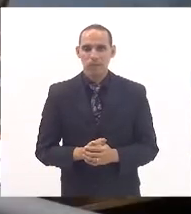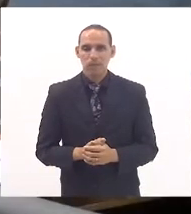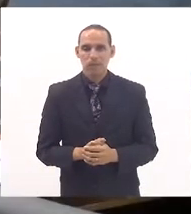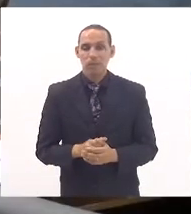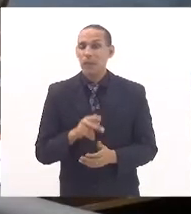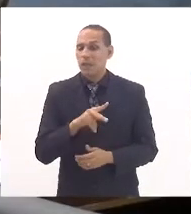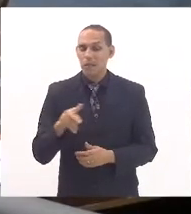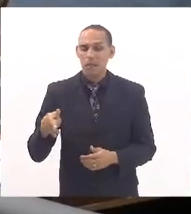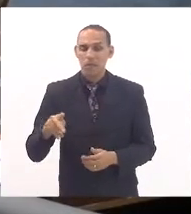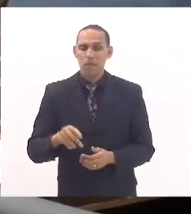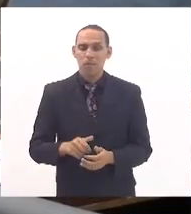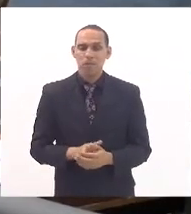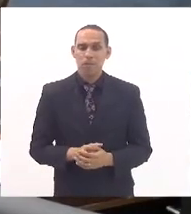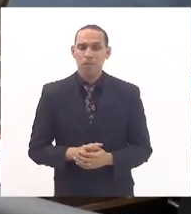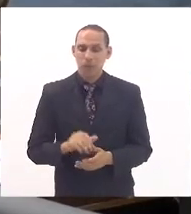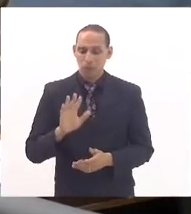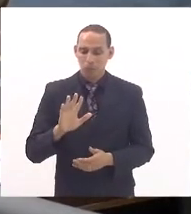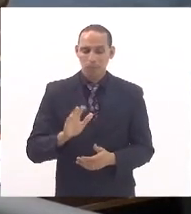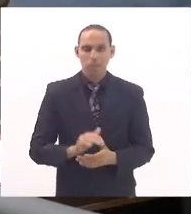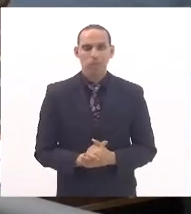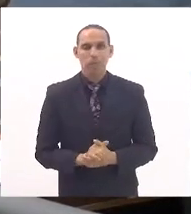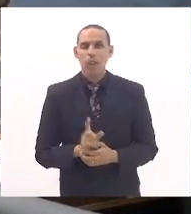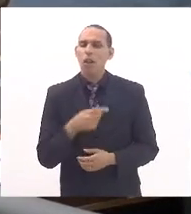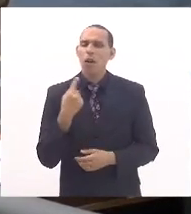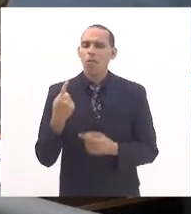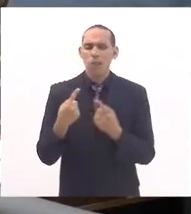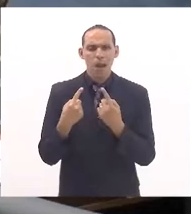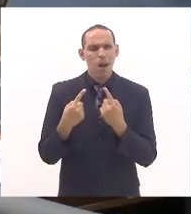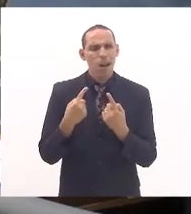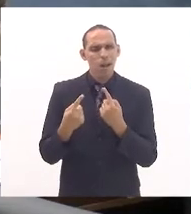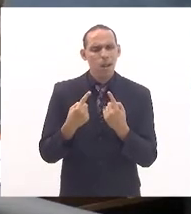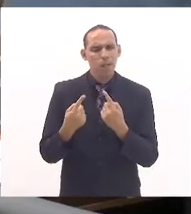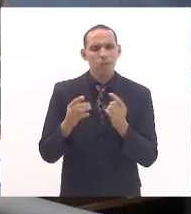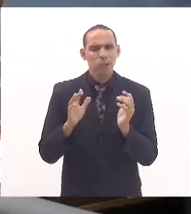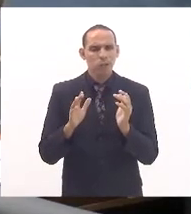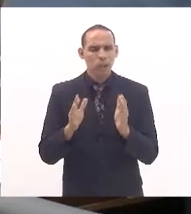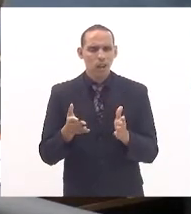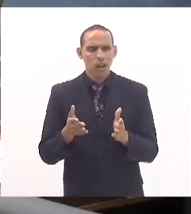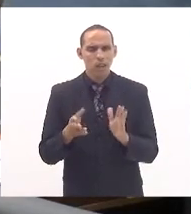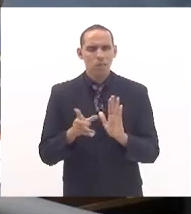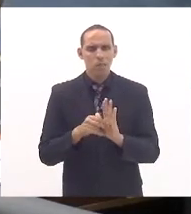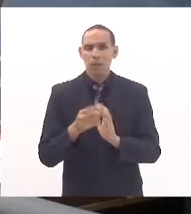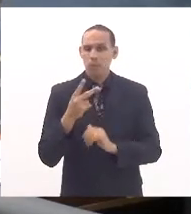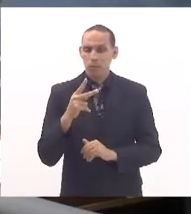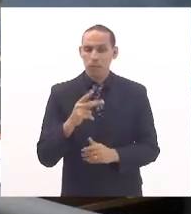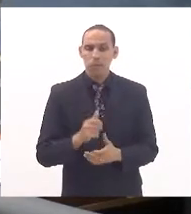Senhor presidente, olha só, a gente debateu essa sua emenda.